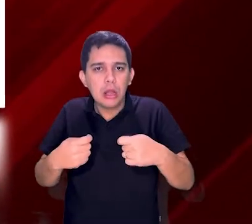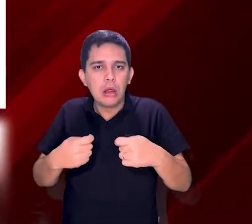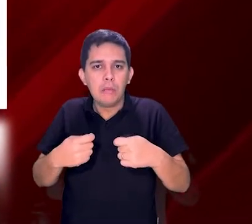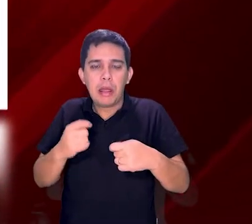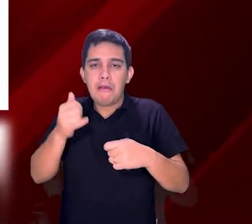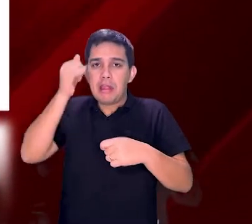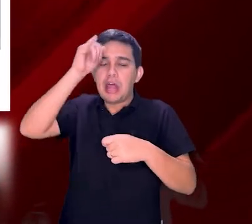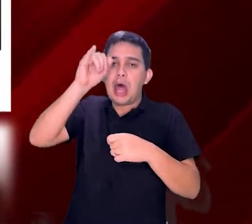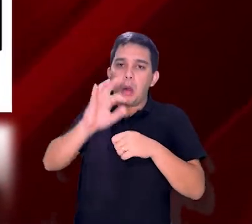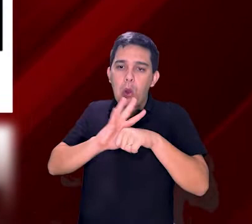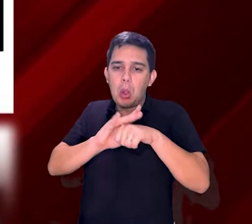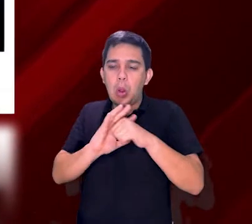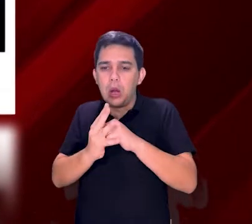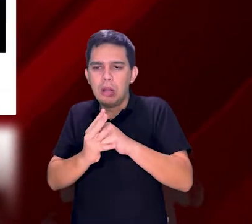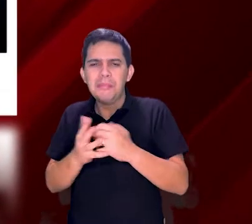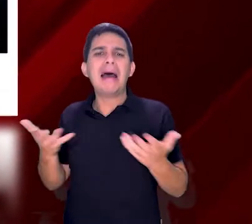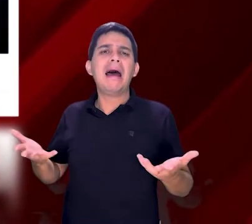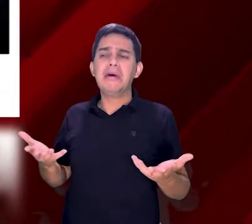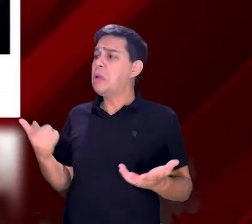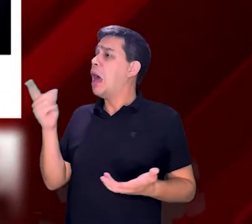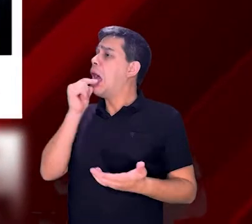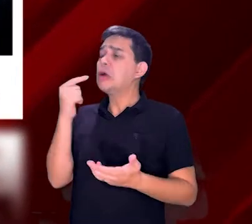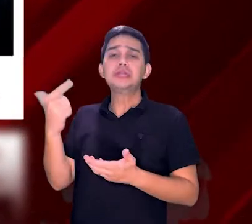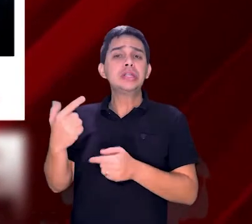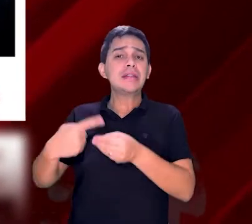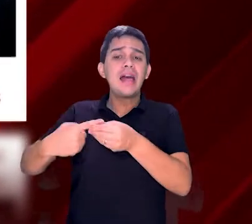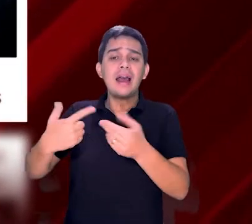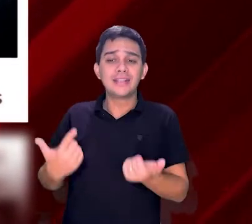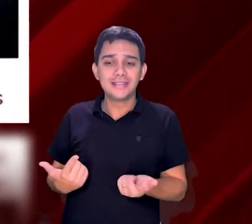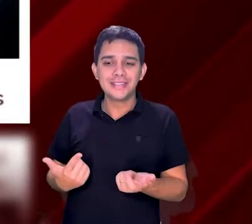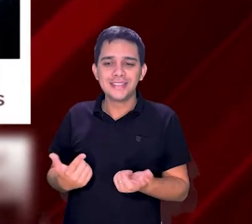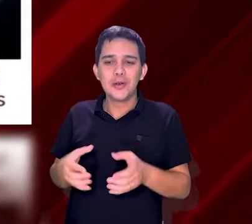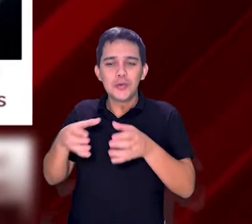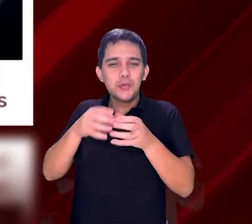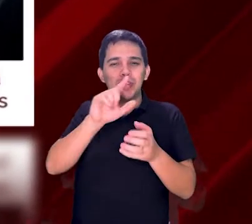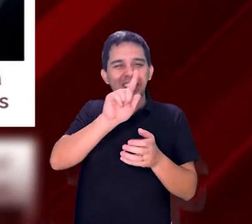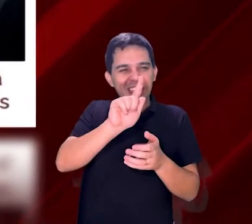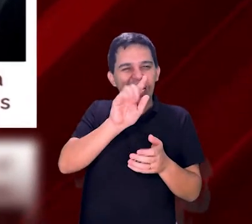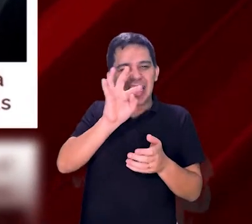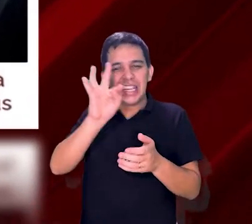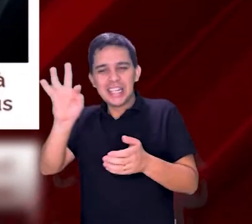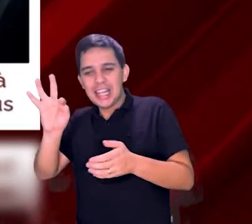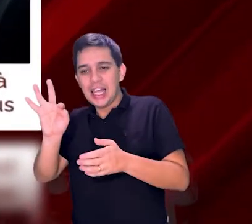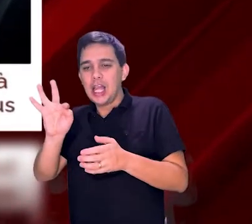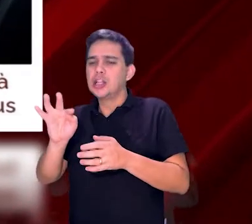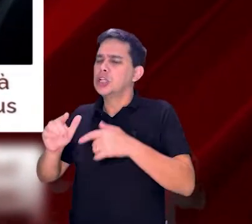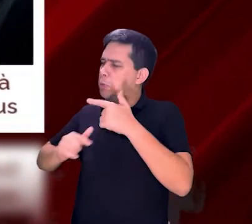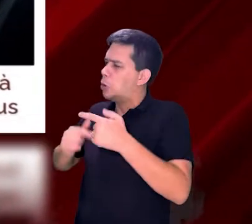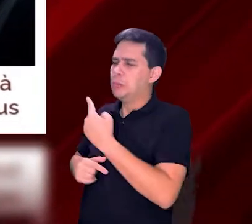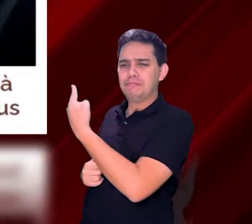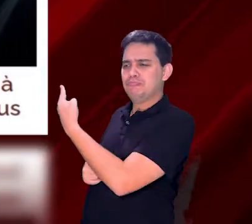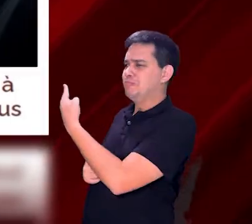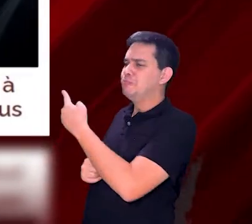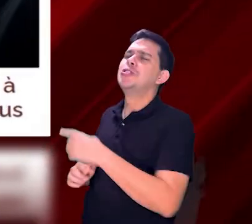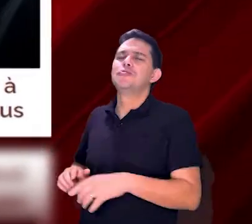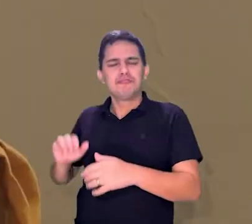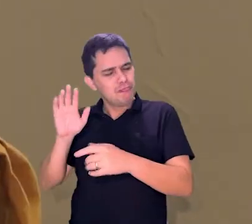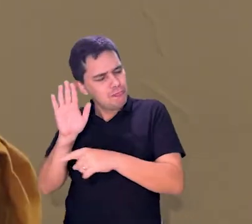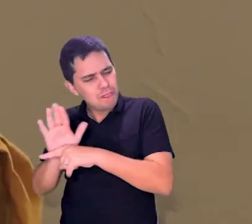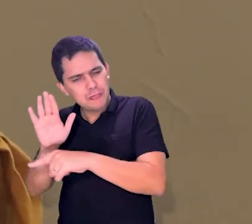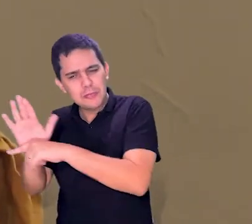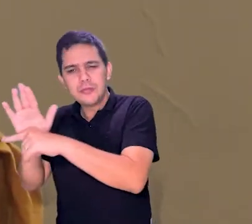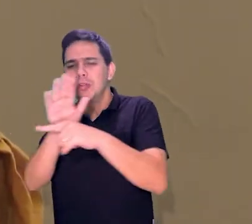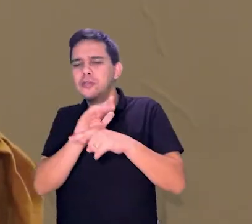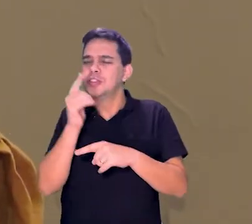ação judicial para garantir o abastecimento de água à população do Rio de Janeiro e, principalmente, veja